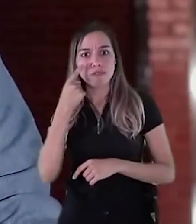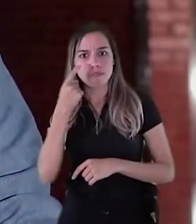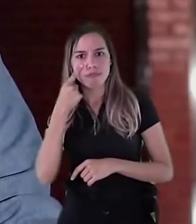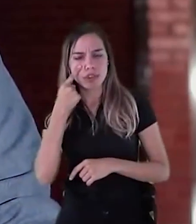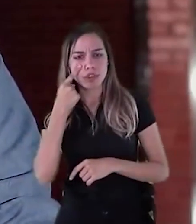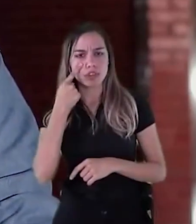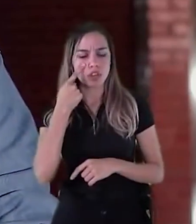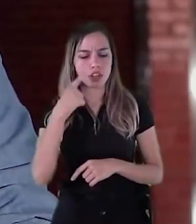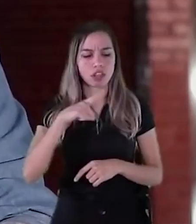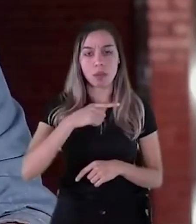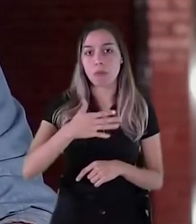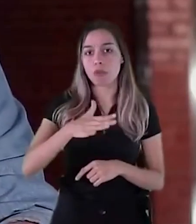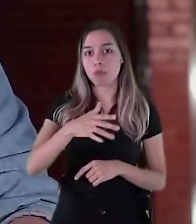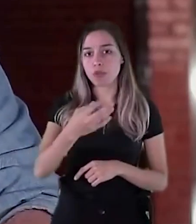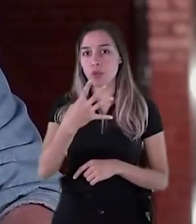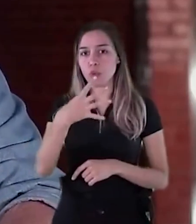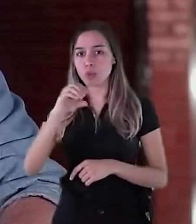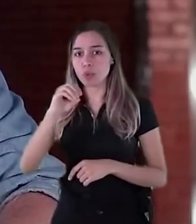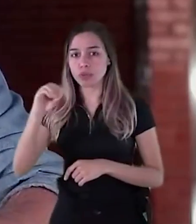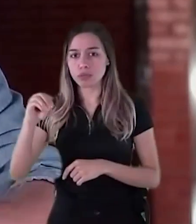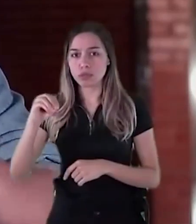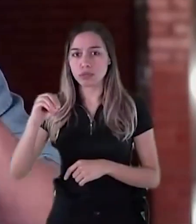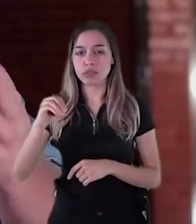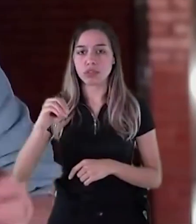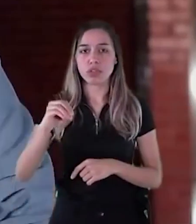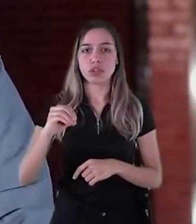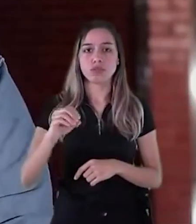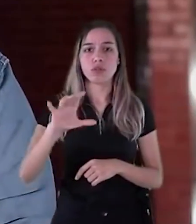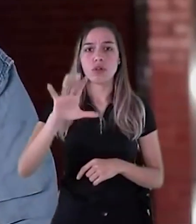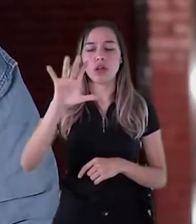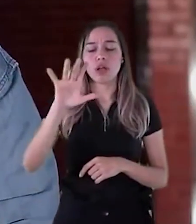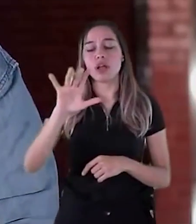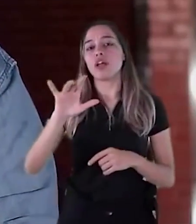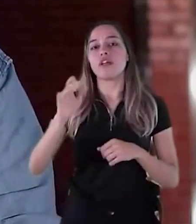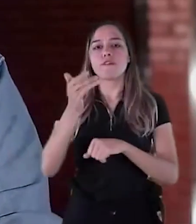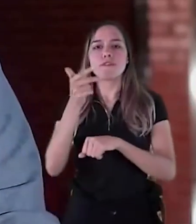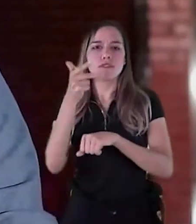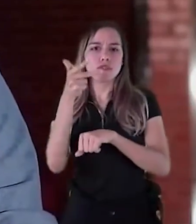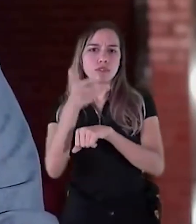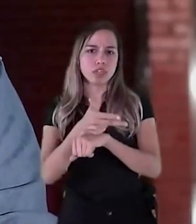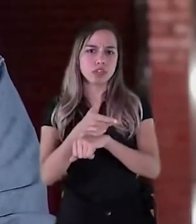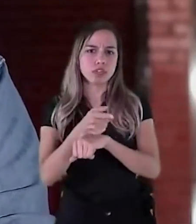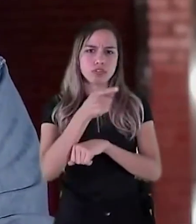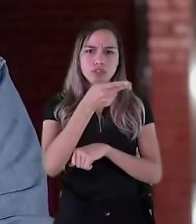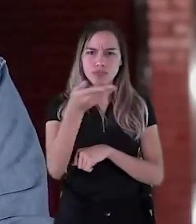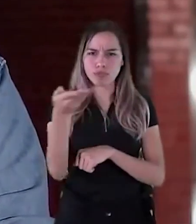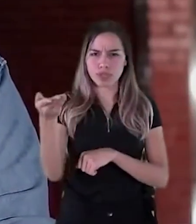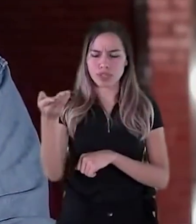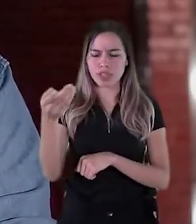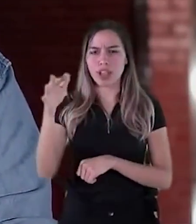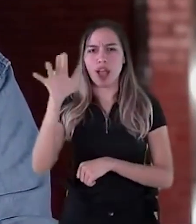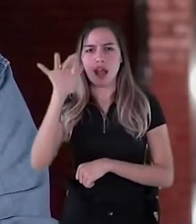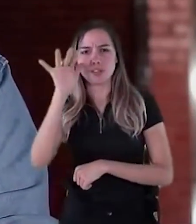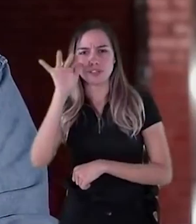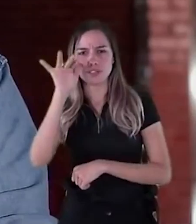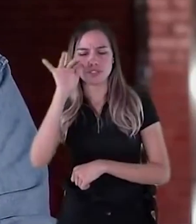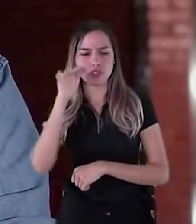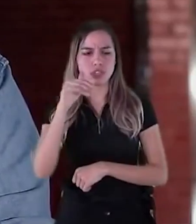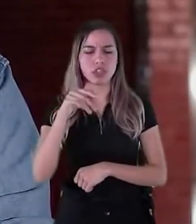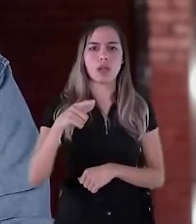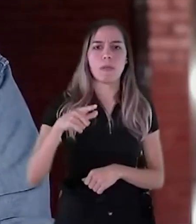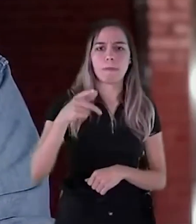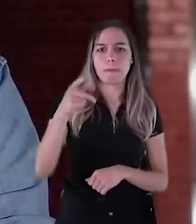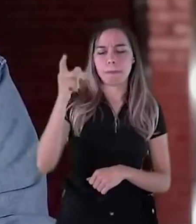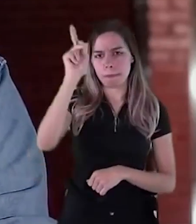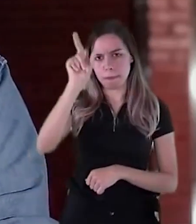né? Já guardados e prontos para você assistir com escritoras e escritoras brasileiras